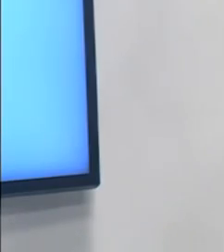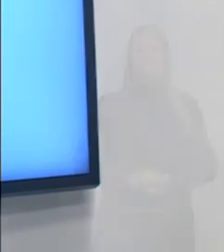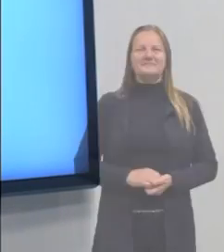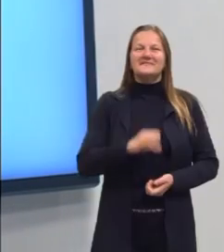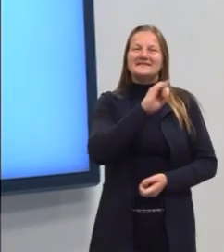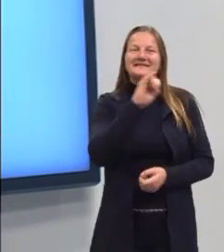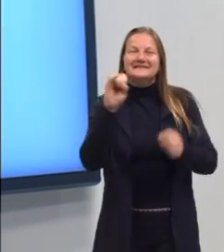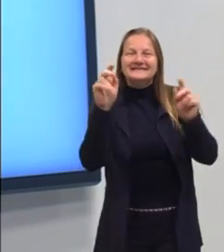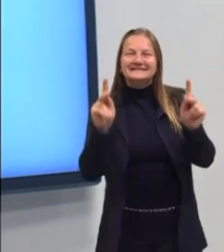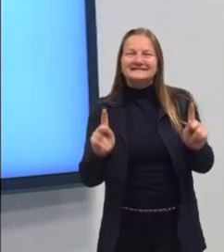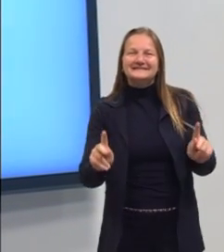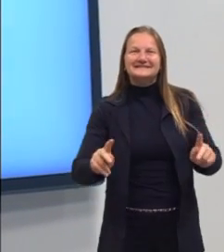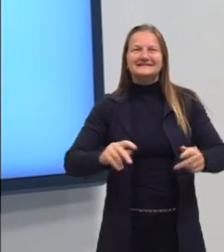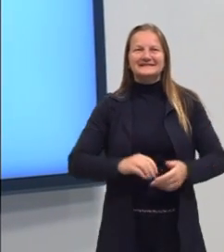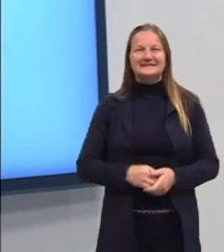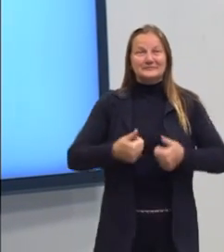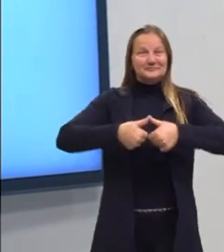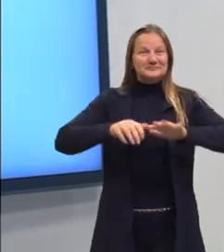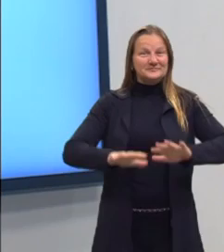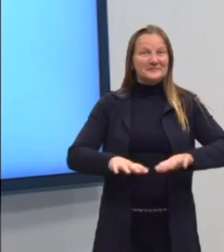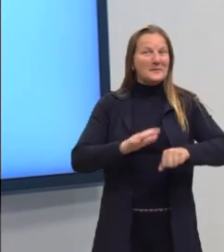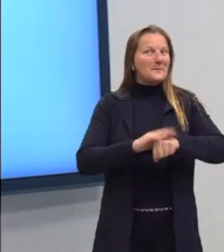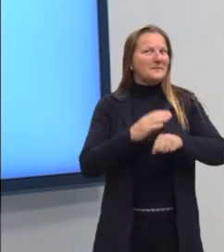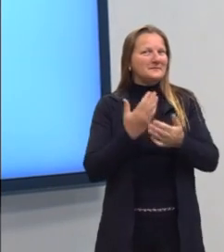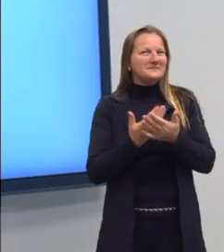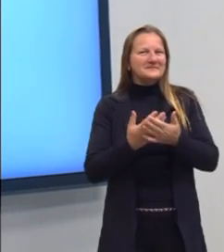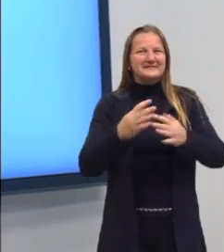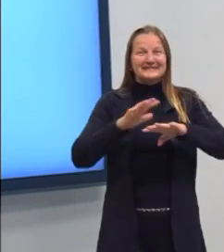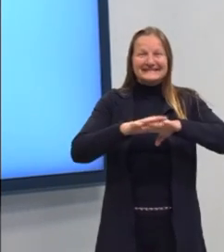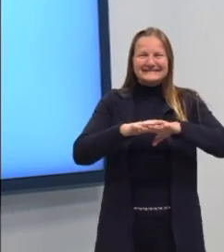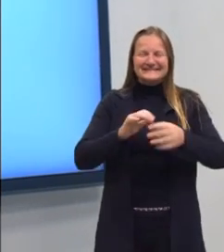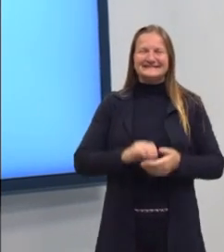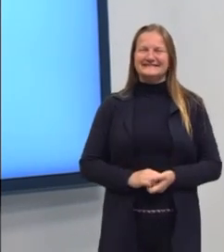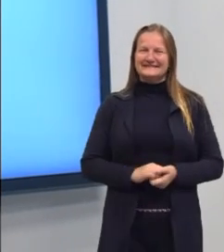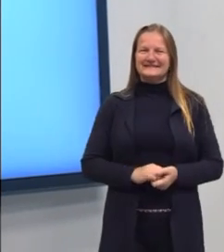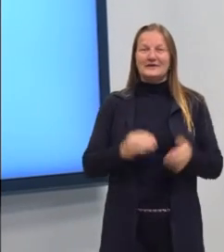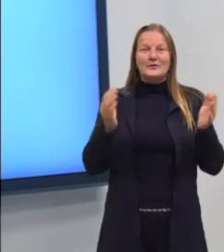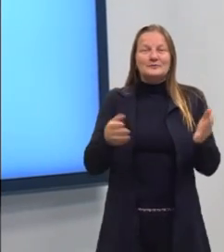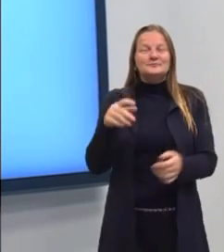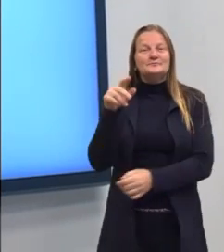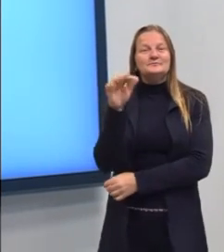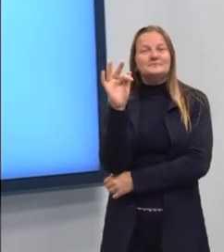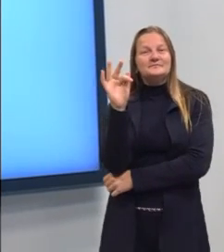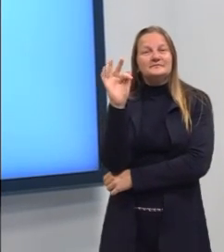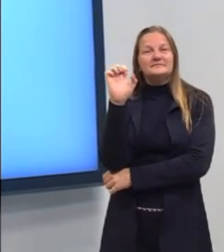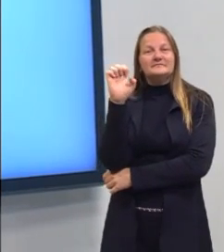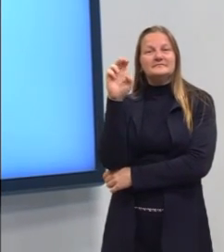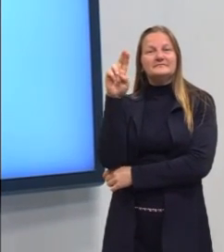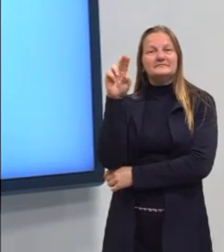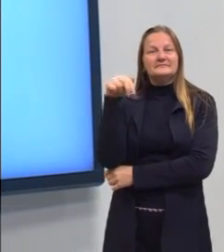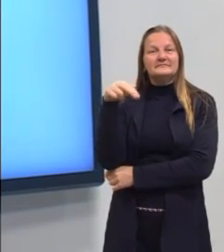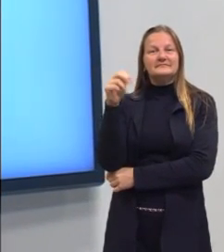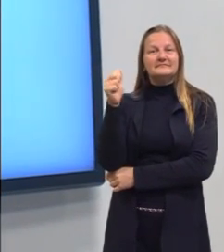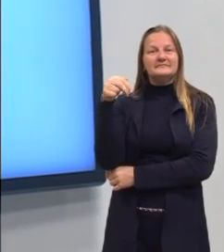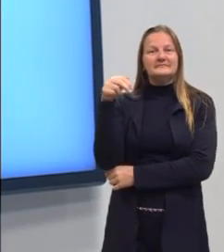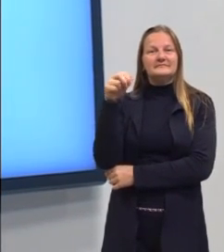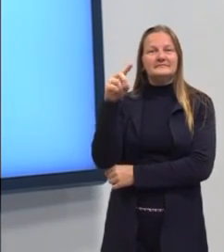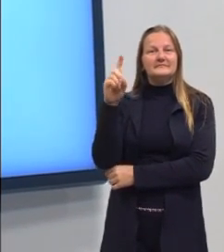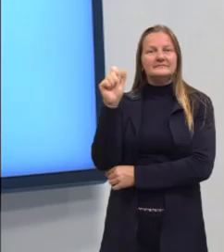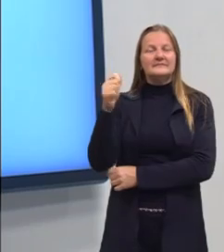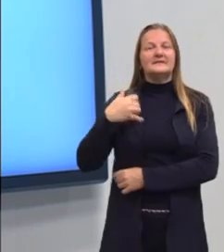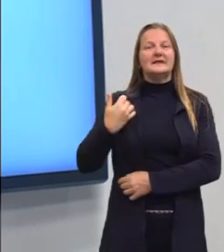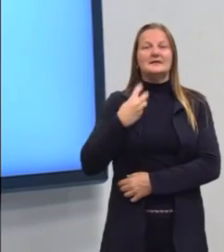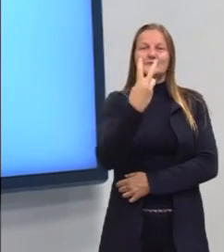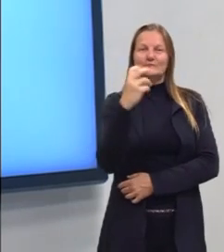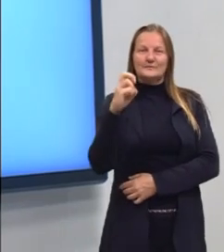Oi, oi pessoas! Estamos aqui para mais uma aula de matemática. Eu sou a professora Fernanda, tenho 25 anos,